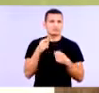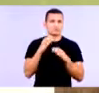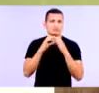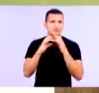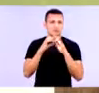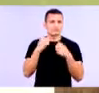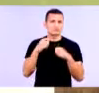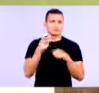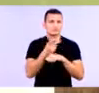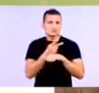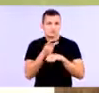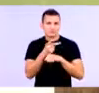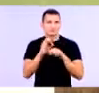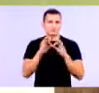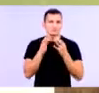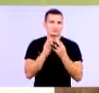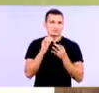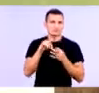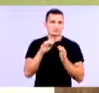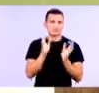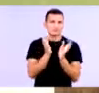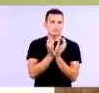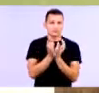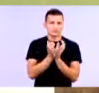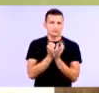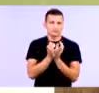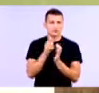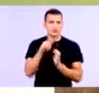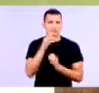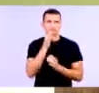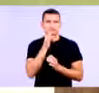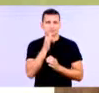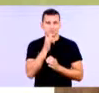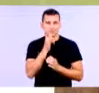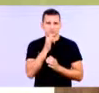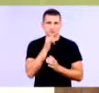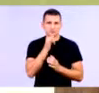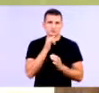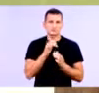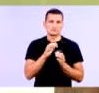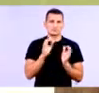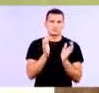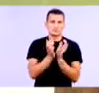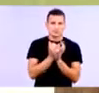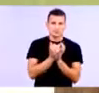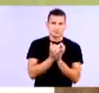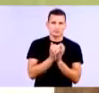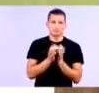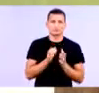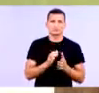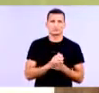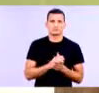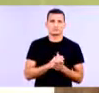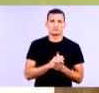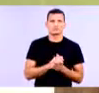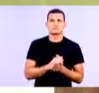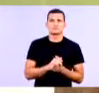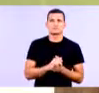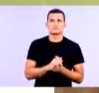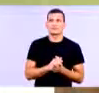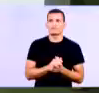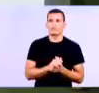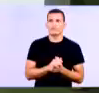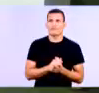procurar os familiares. É essa equipe que está aí, é um exemplo de uma equipe que trata esses incidentes, assim, exatamente.